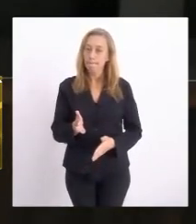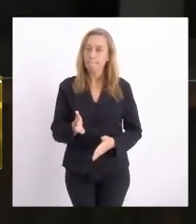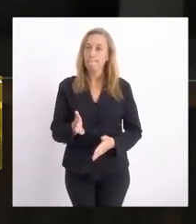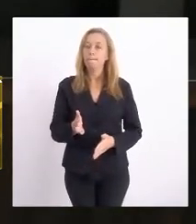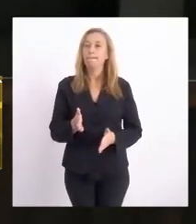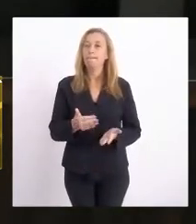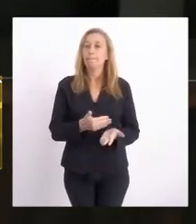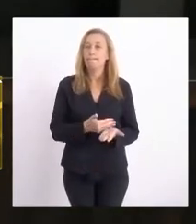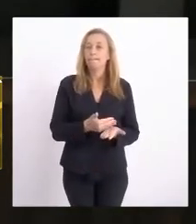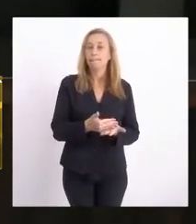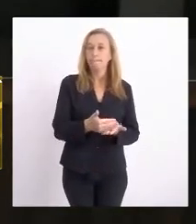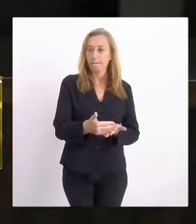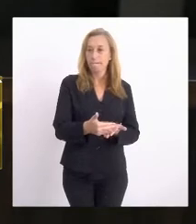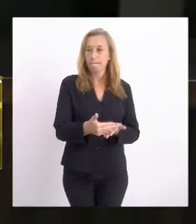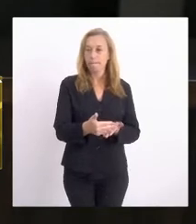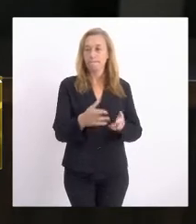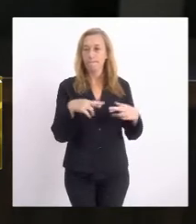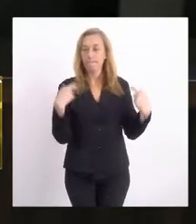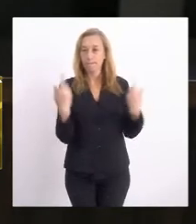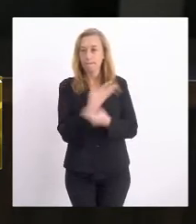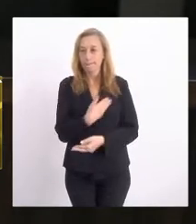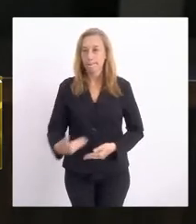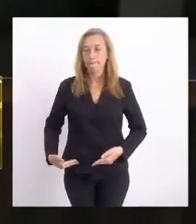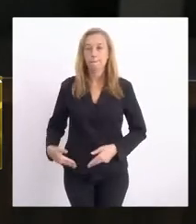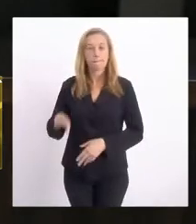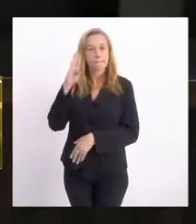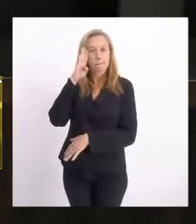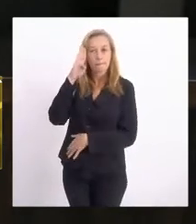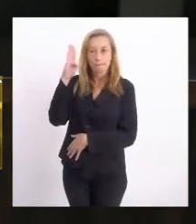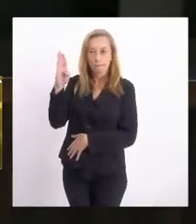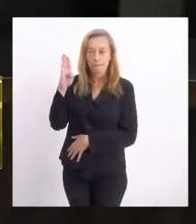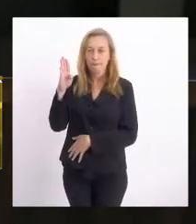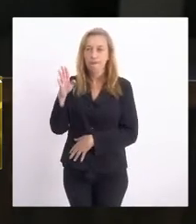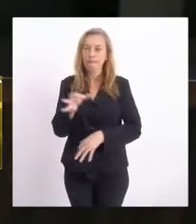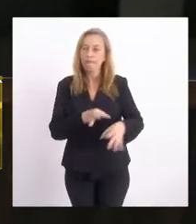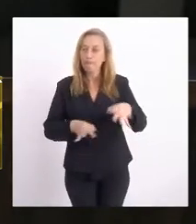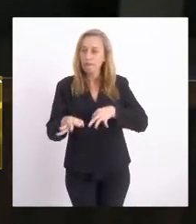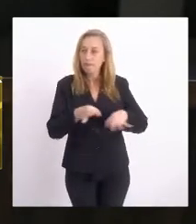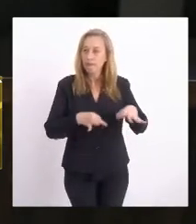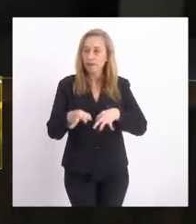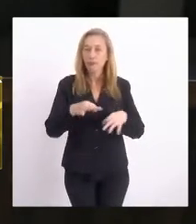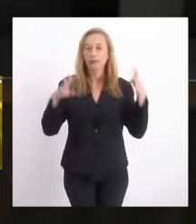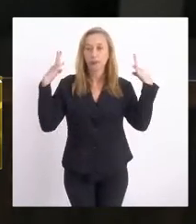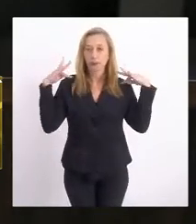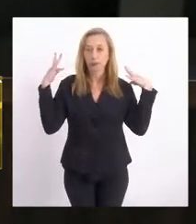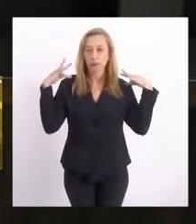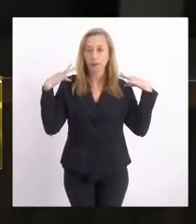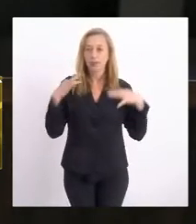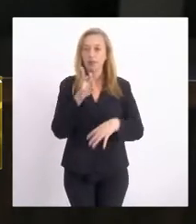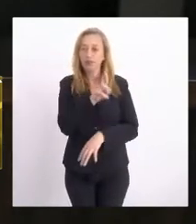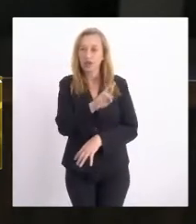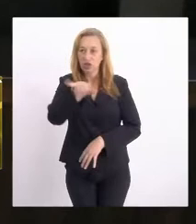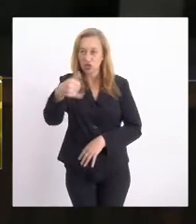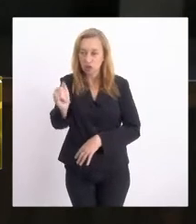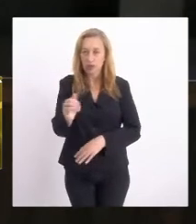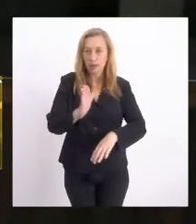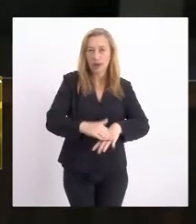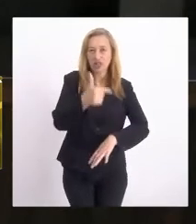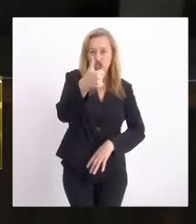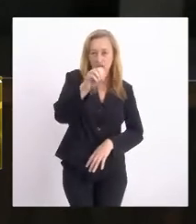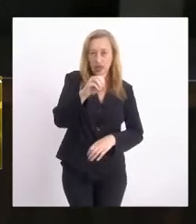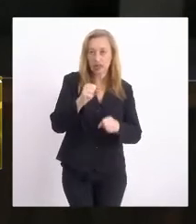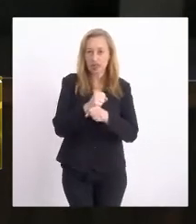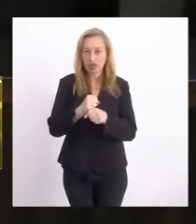dentre elas aquela que foi apresentado o plano turismo-rj mais dez